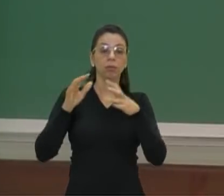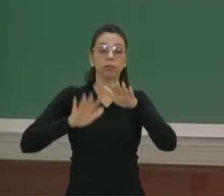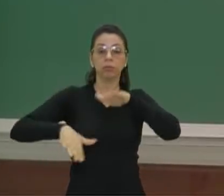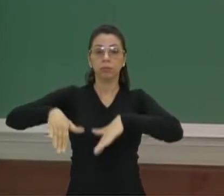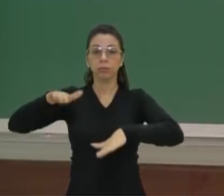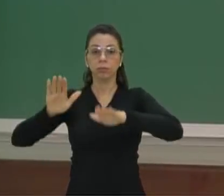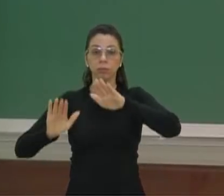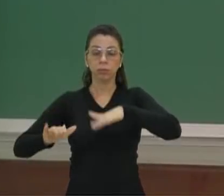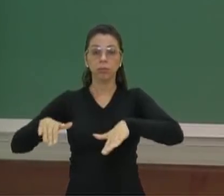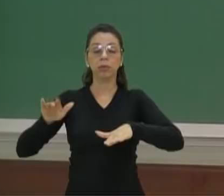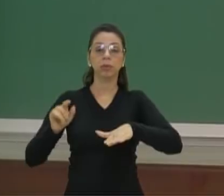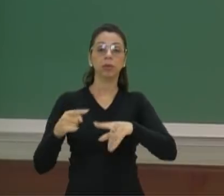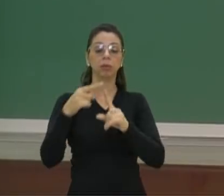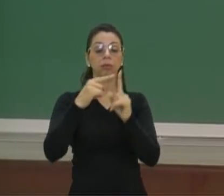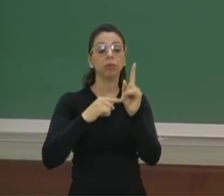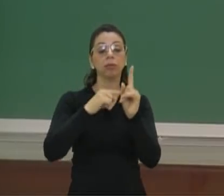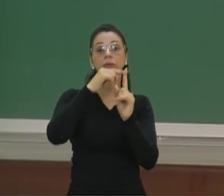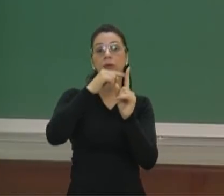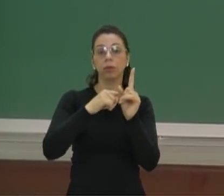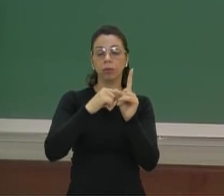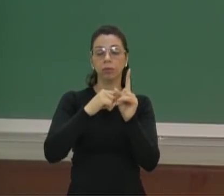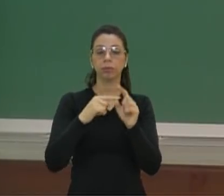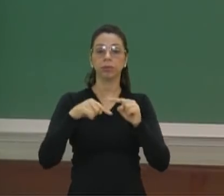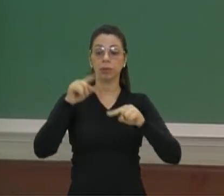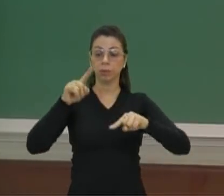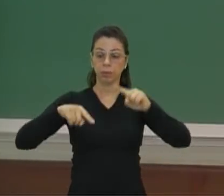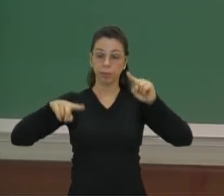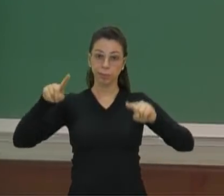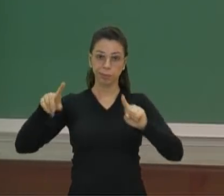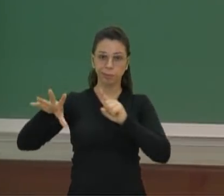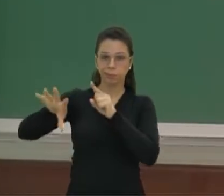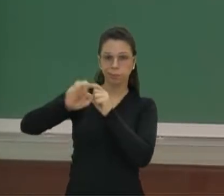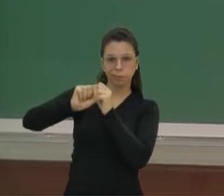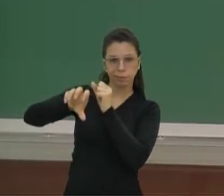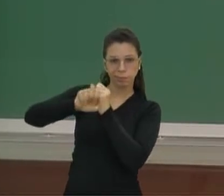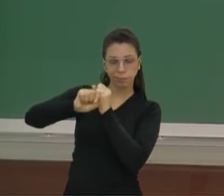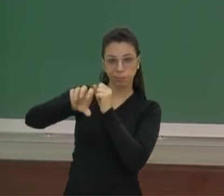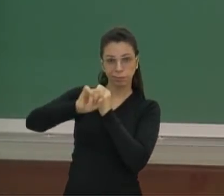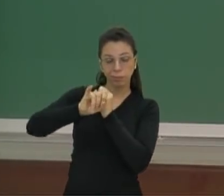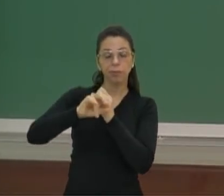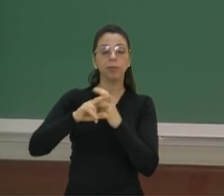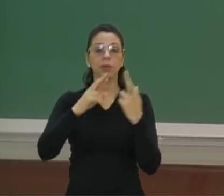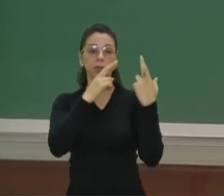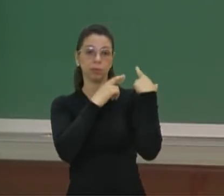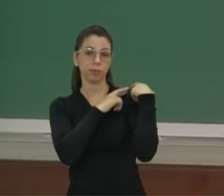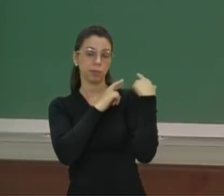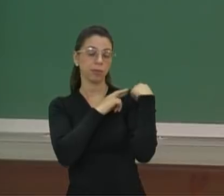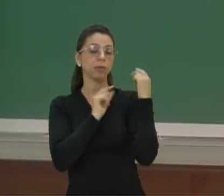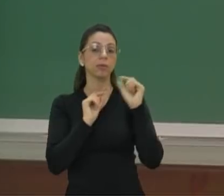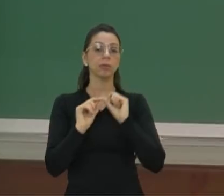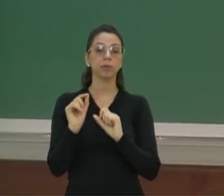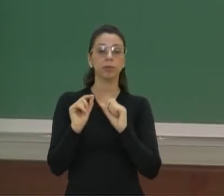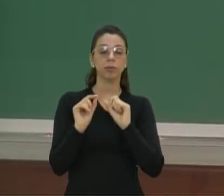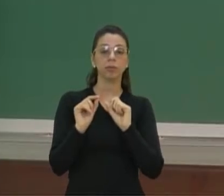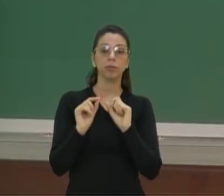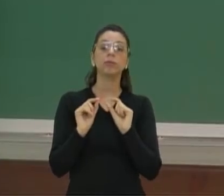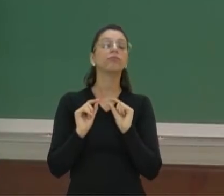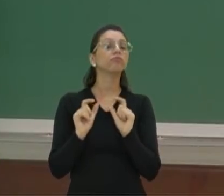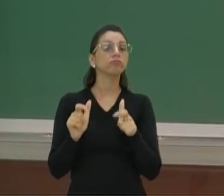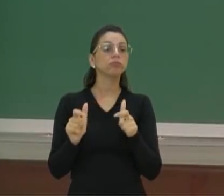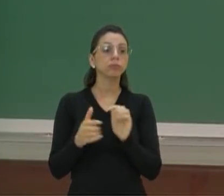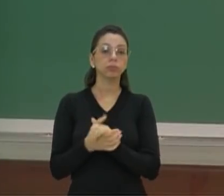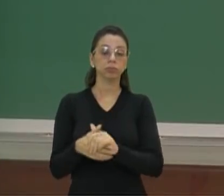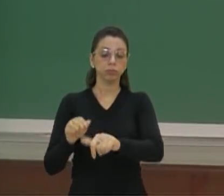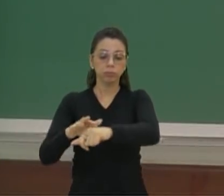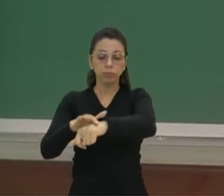de temperatura. Os variados mecanorreceptores responsáveis por esse sentido estão distribuídos aonde?